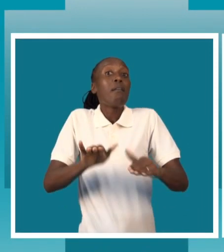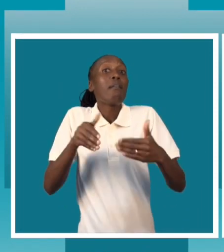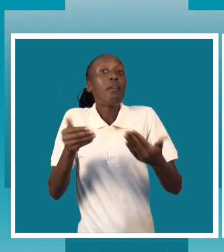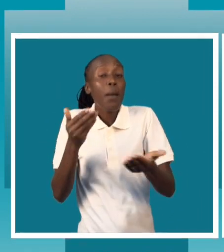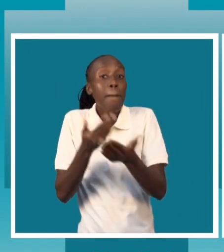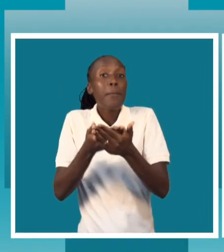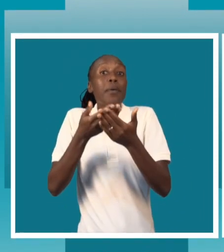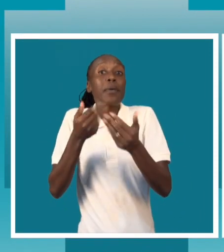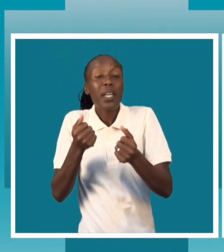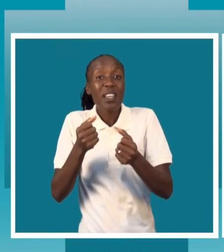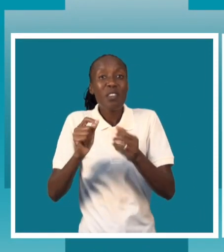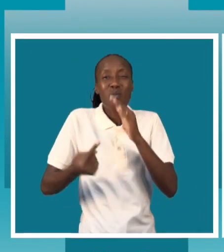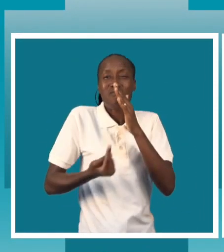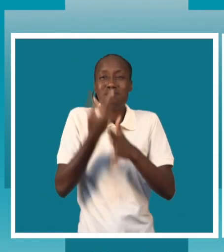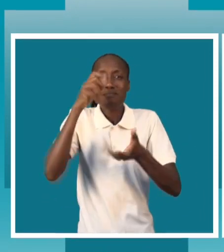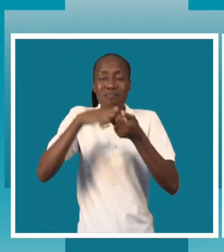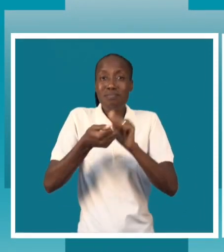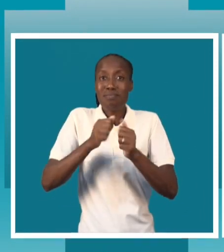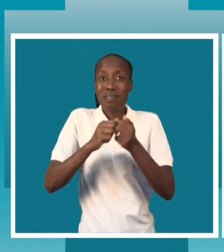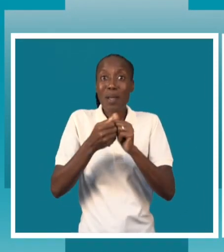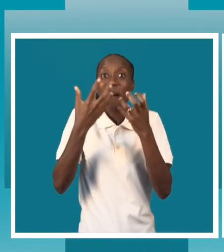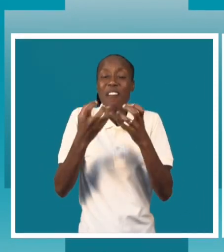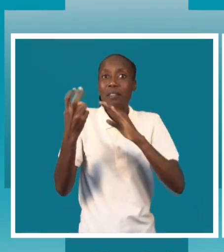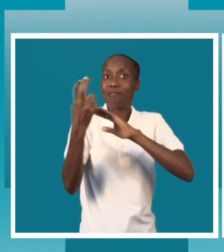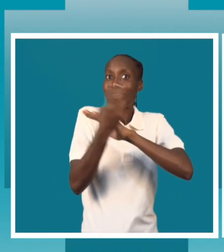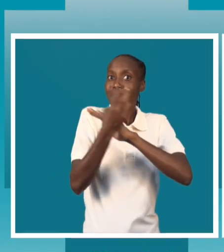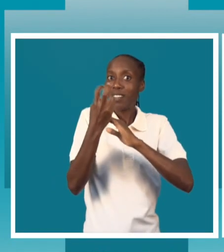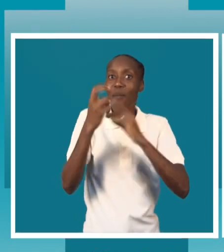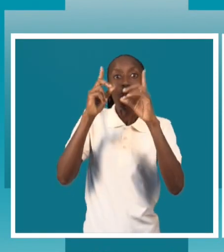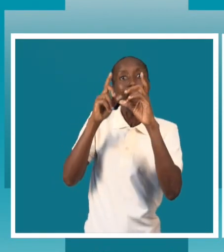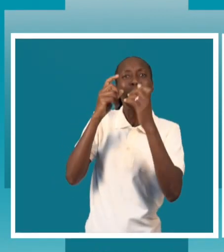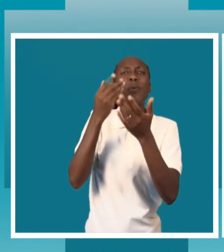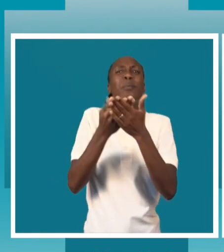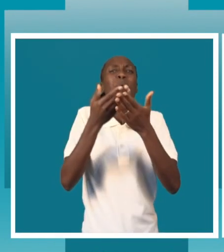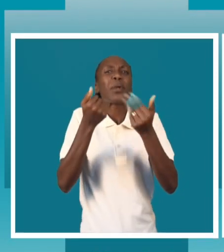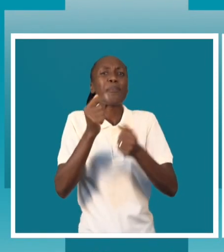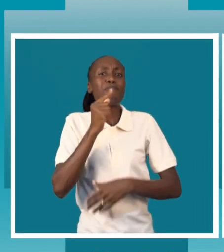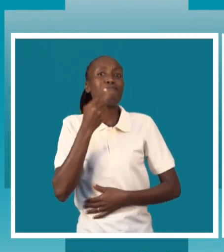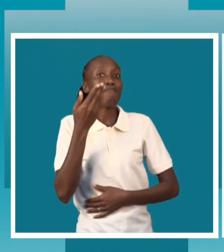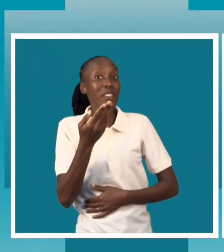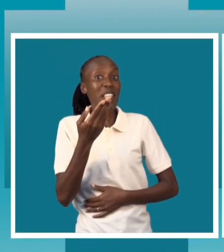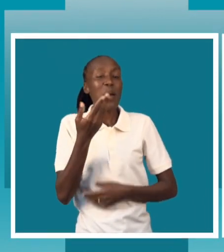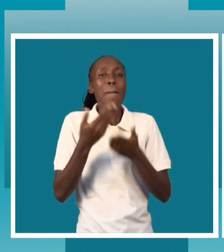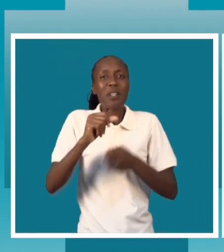Mas, afinal, o que leva as pessoas a desenvolverem-se desejo incontrolável pelas selfies?